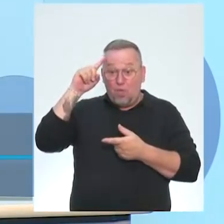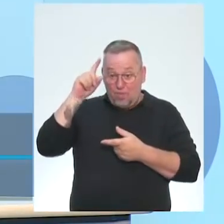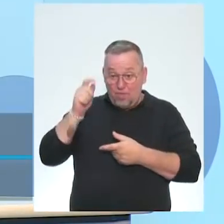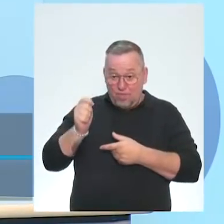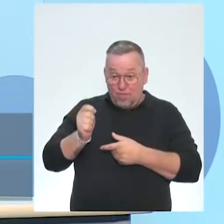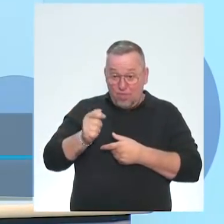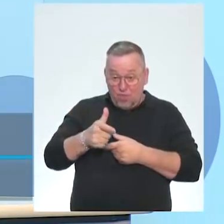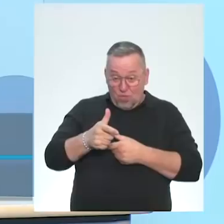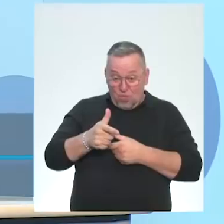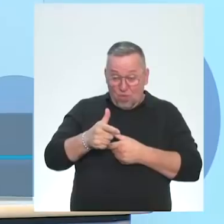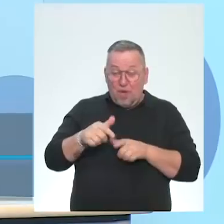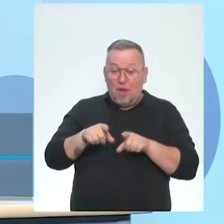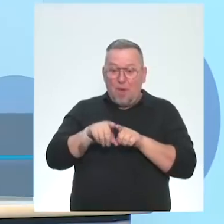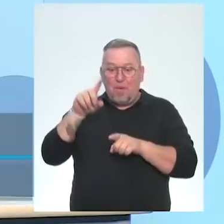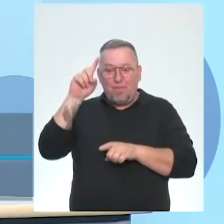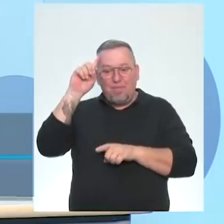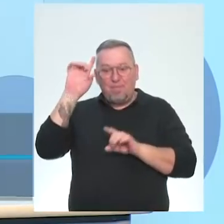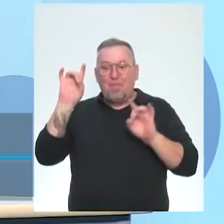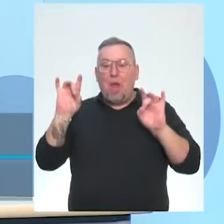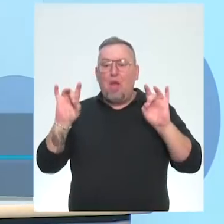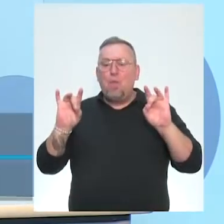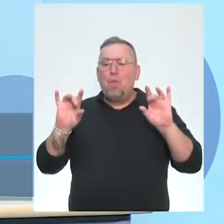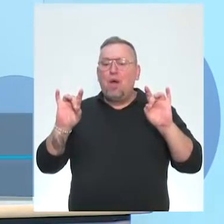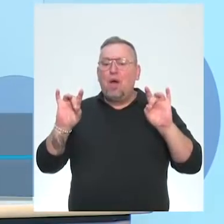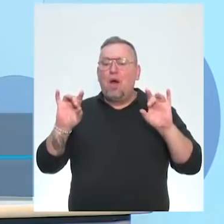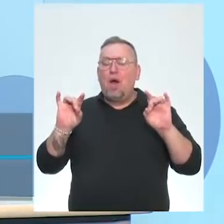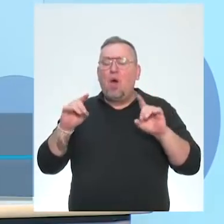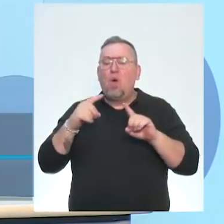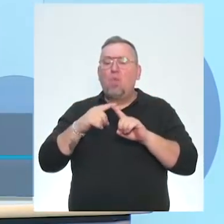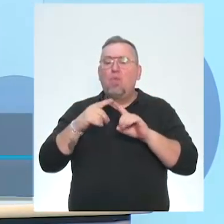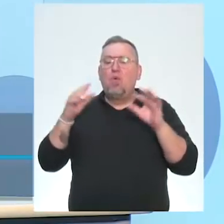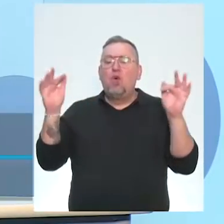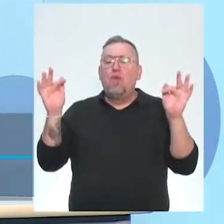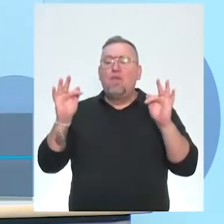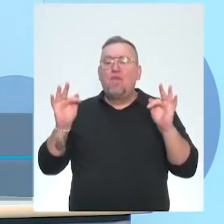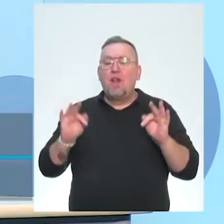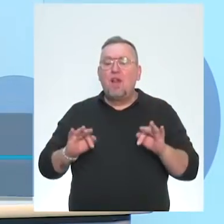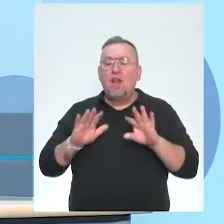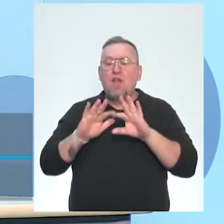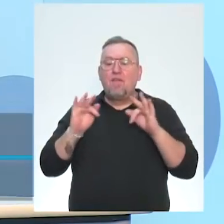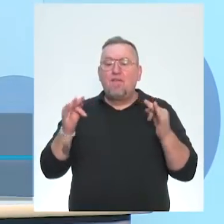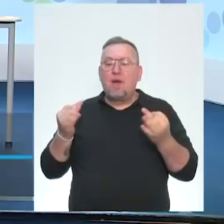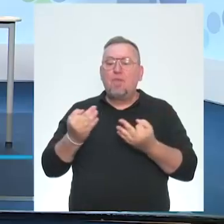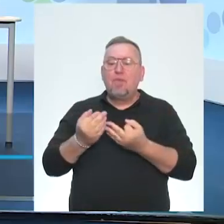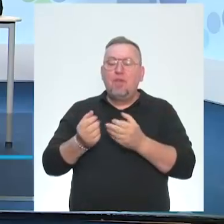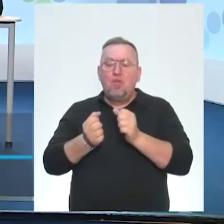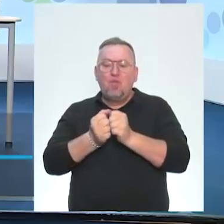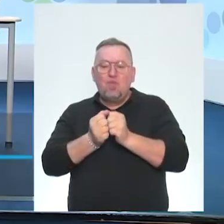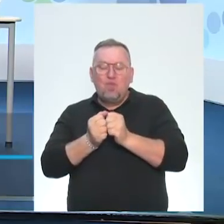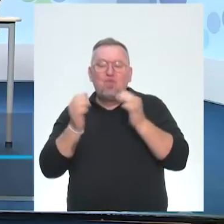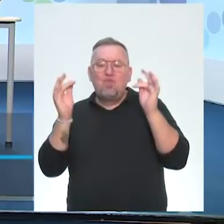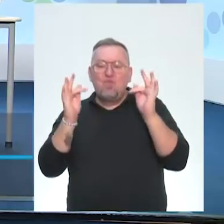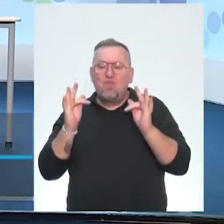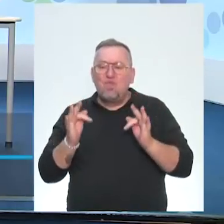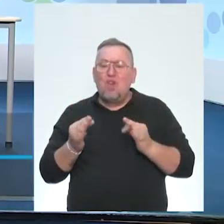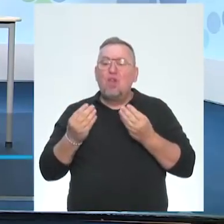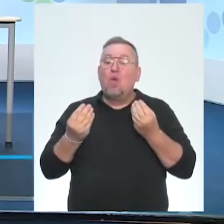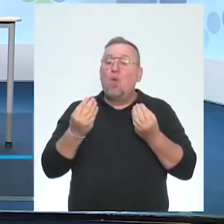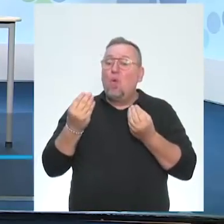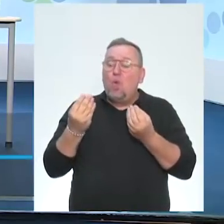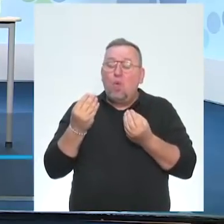comprado e que foi um dia muito especial porque você estava feliz com a sua família, né? E então, como que esse momento simboliza o